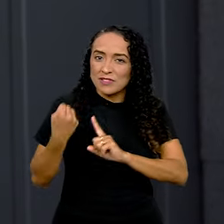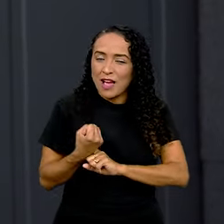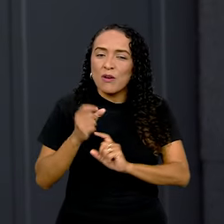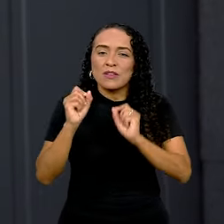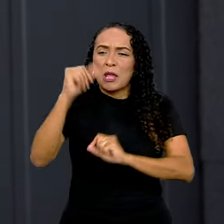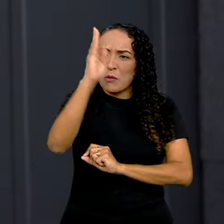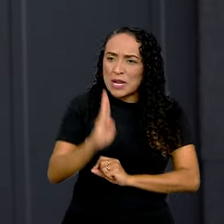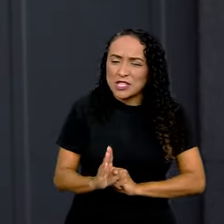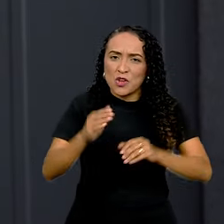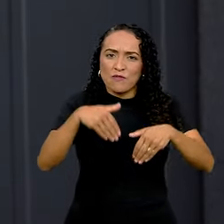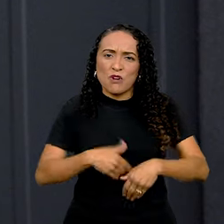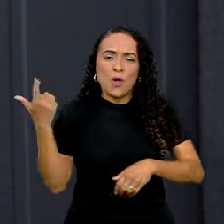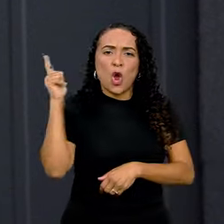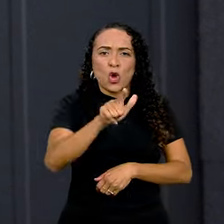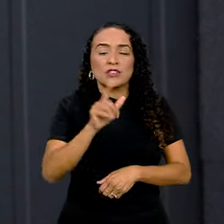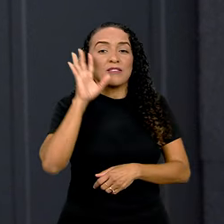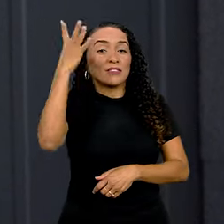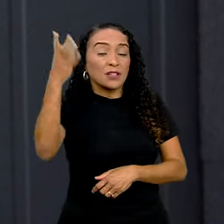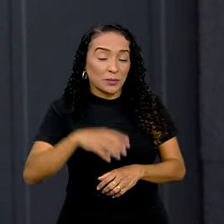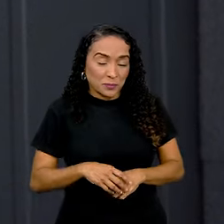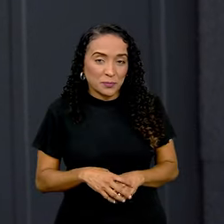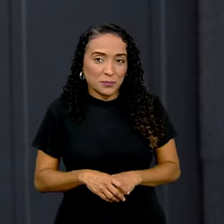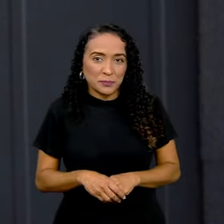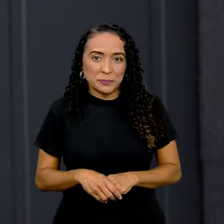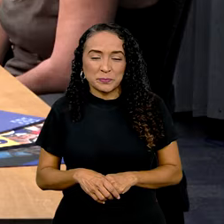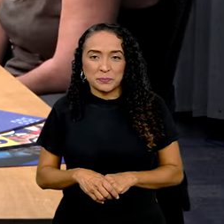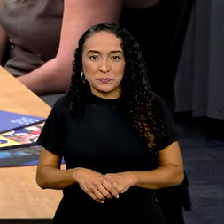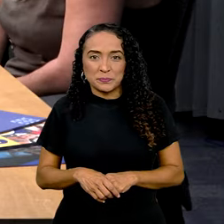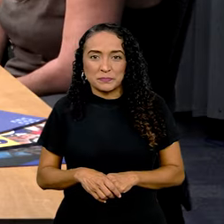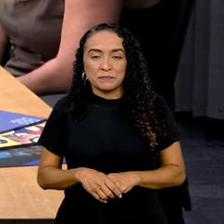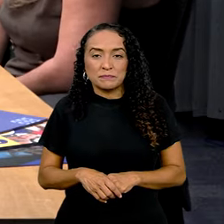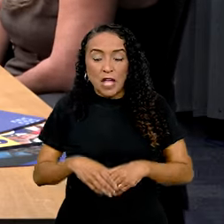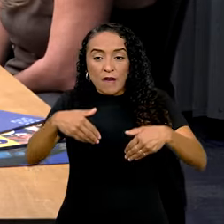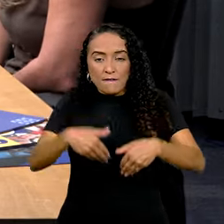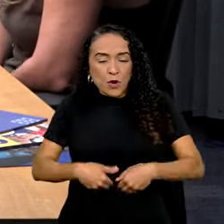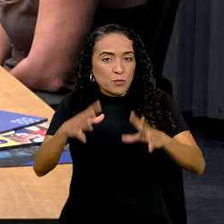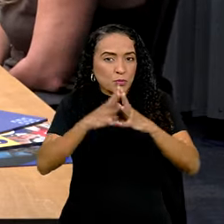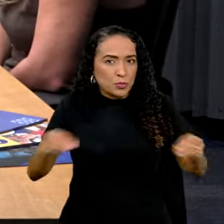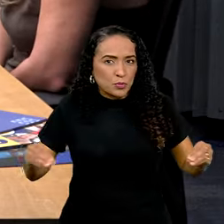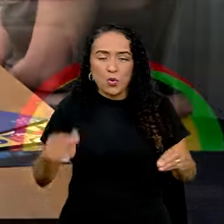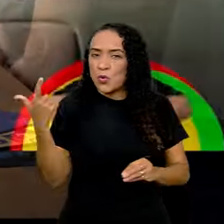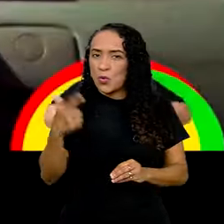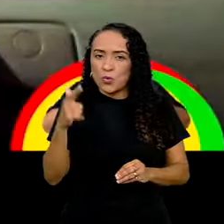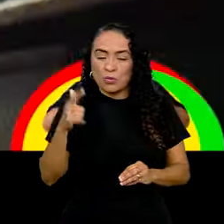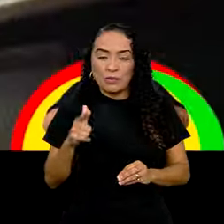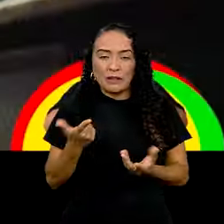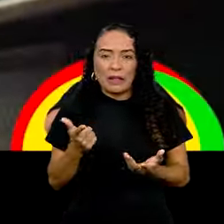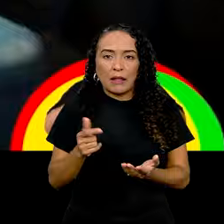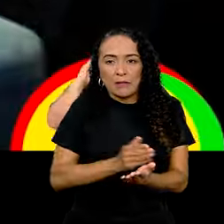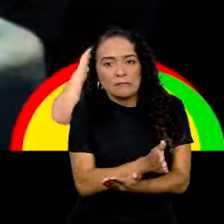programas sociais que levaram o Brasil a alcançar Este resultado para acabar com a fome não